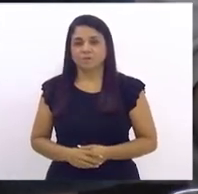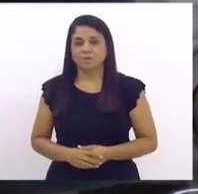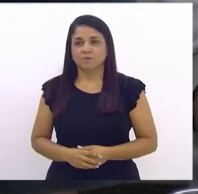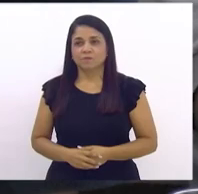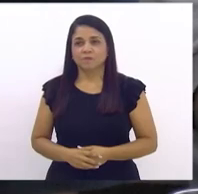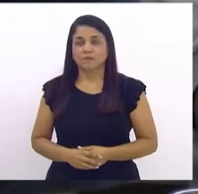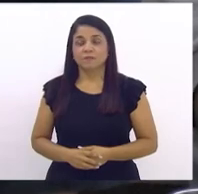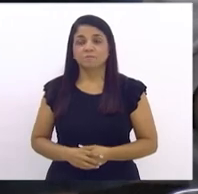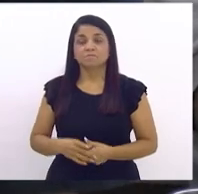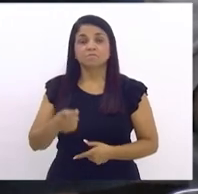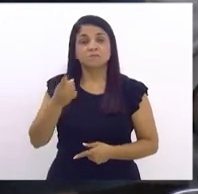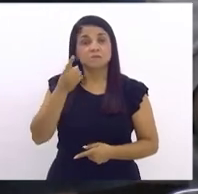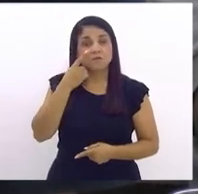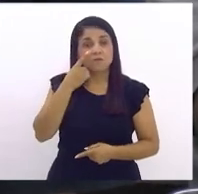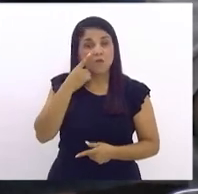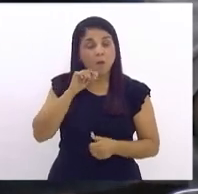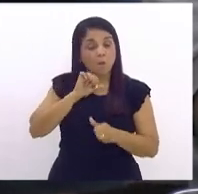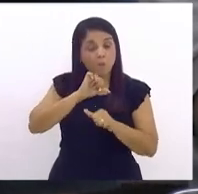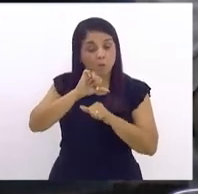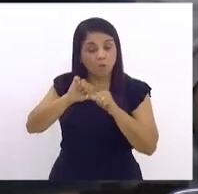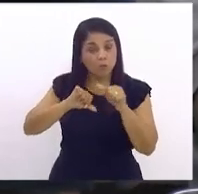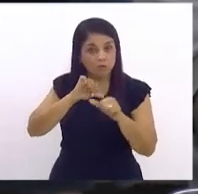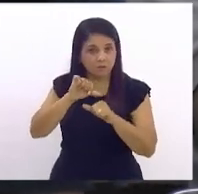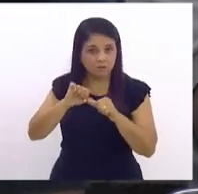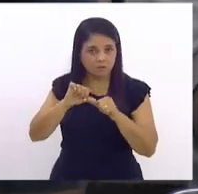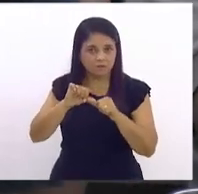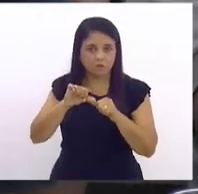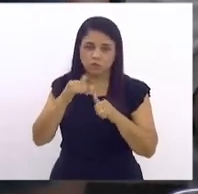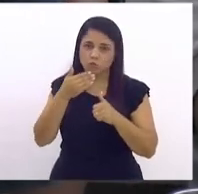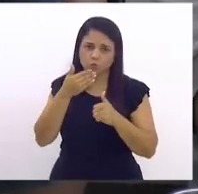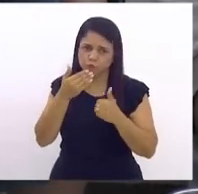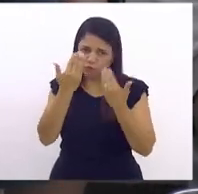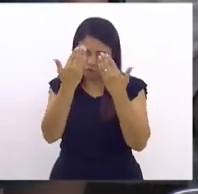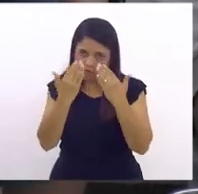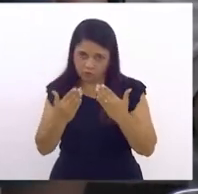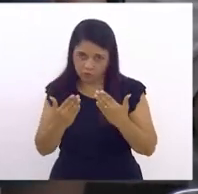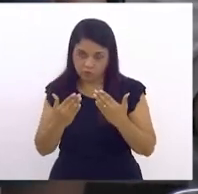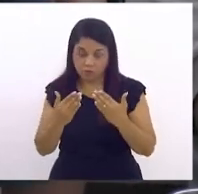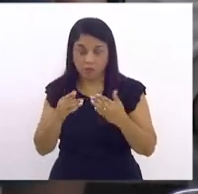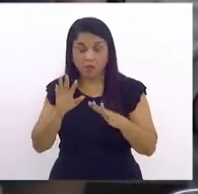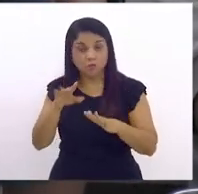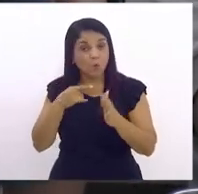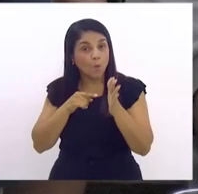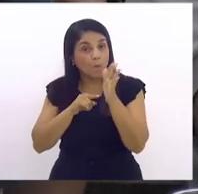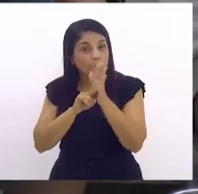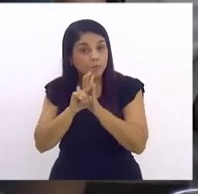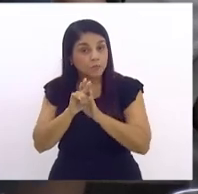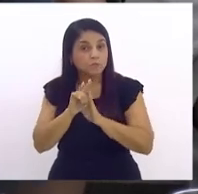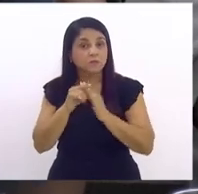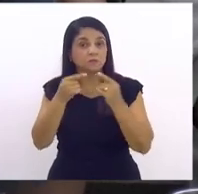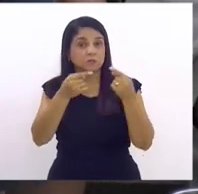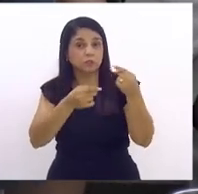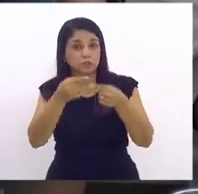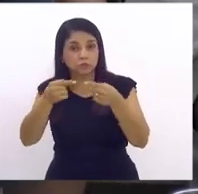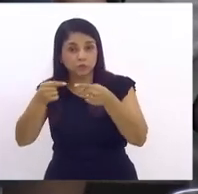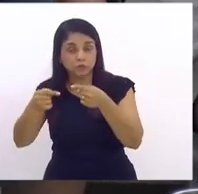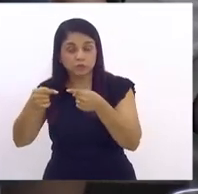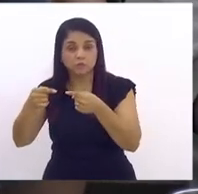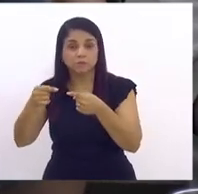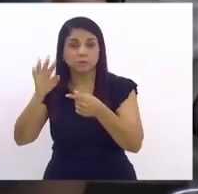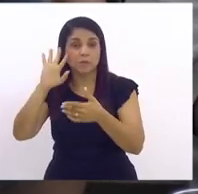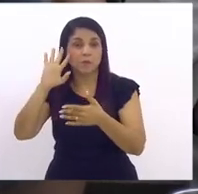que ver uma mutação disso tudo. Eu não estou nem pedindo vista, eu só levantei a questão para a gente ter uma